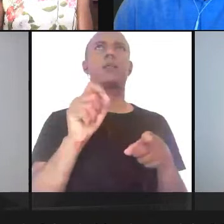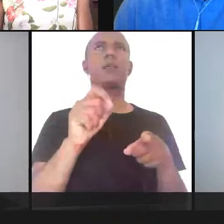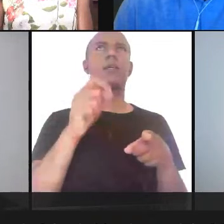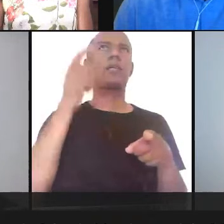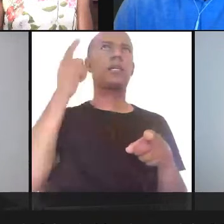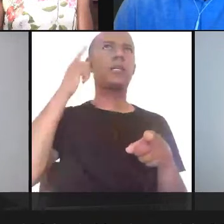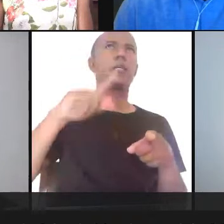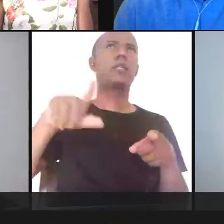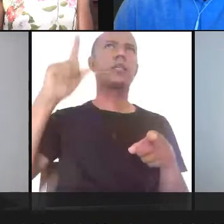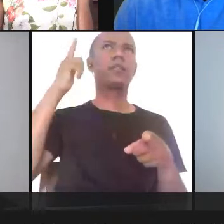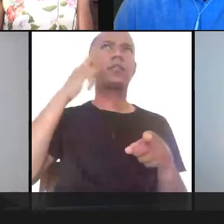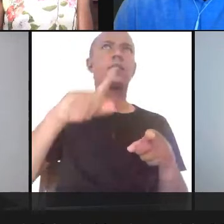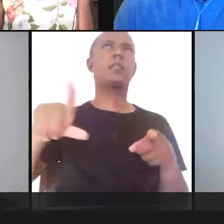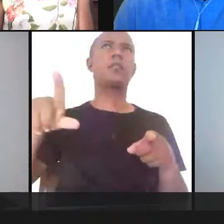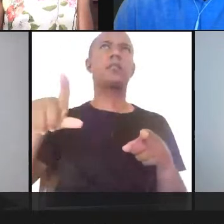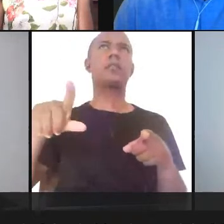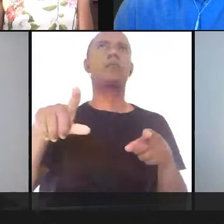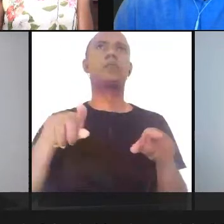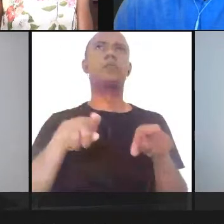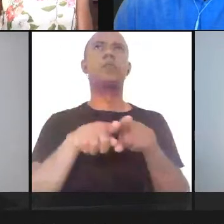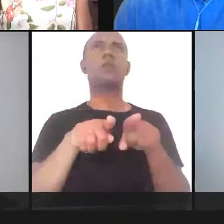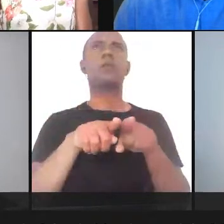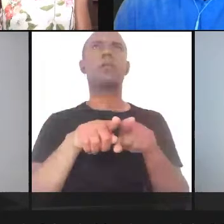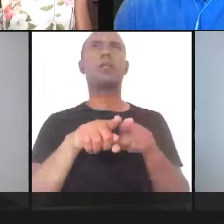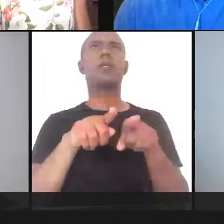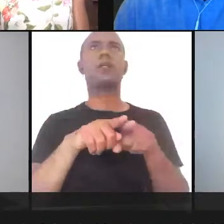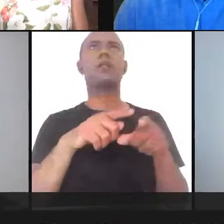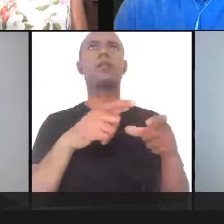afirmando no espaço além de fronteiras.